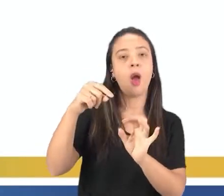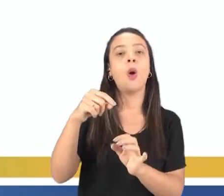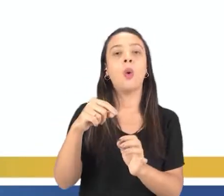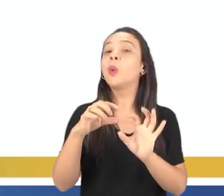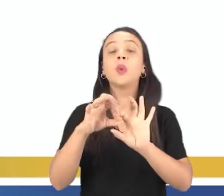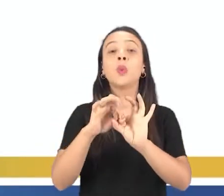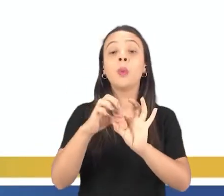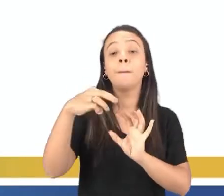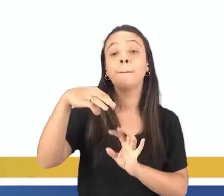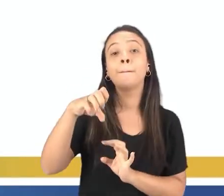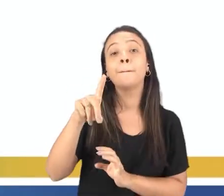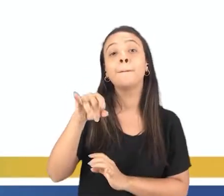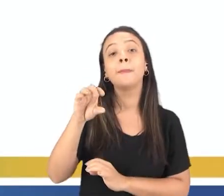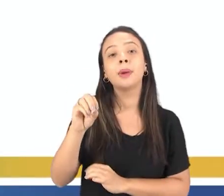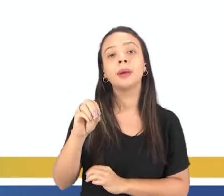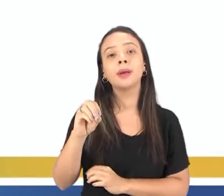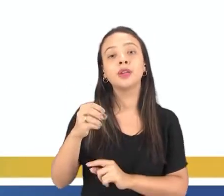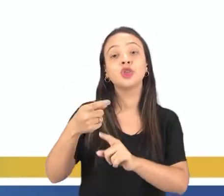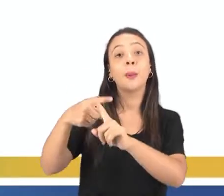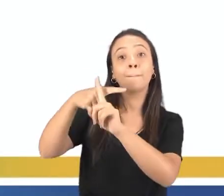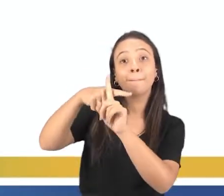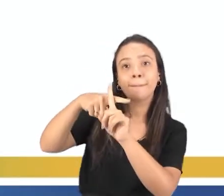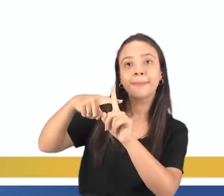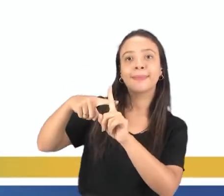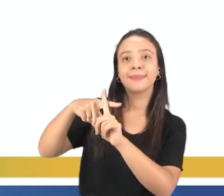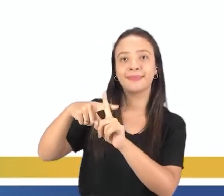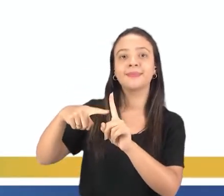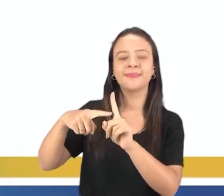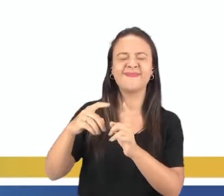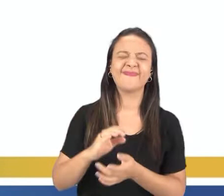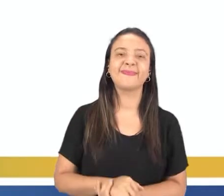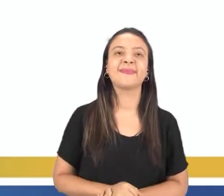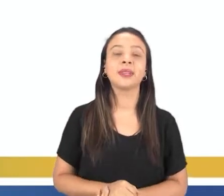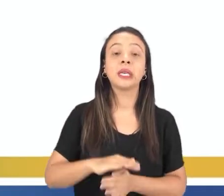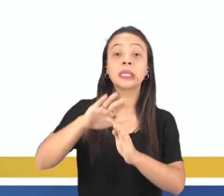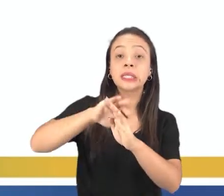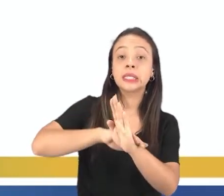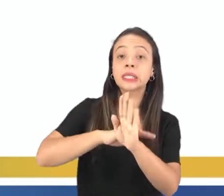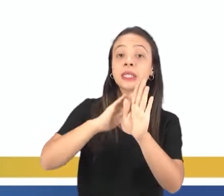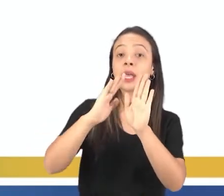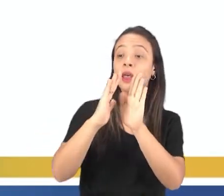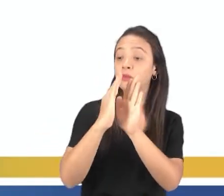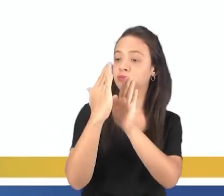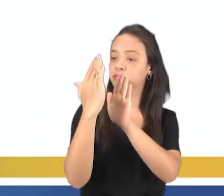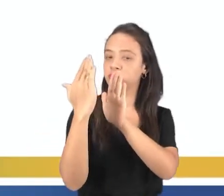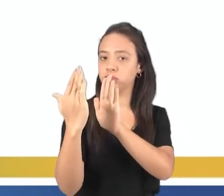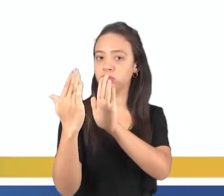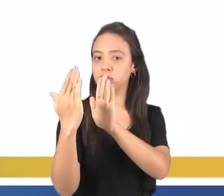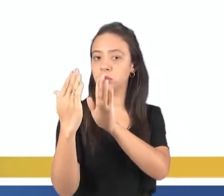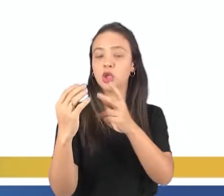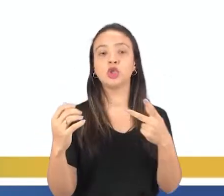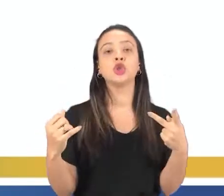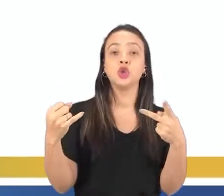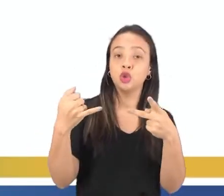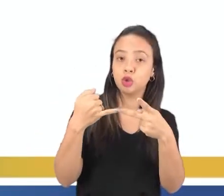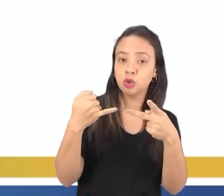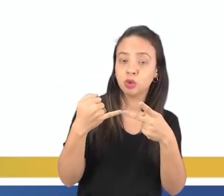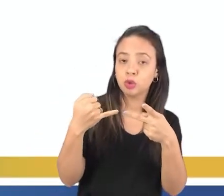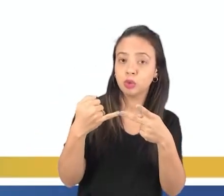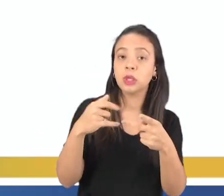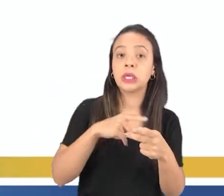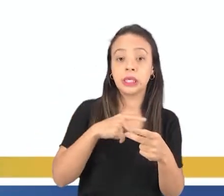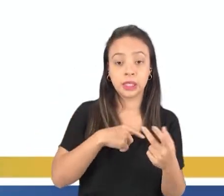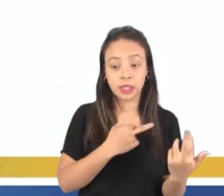desses segmentos, ou seja, a metade desse segmento. Os lados opostos de um paralelogramo são congruentes,